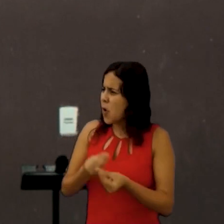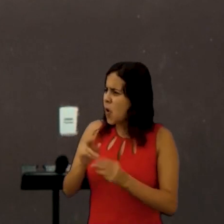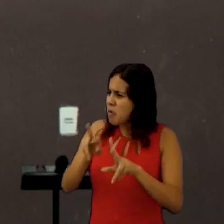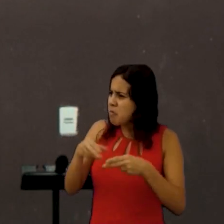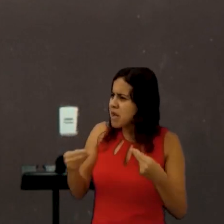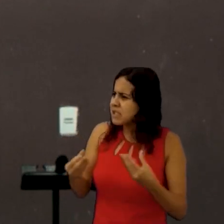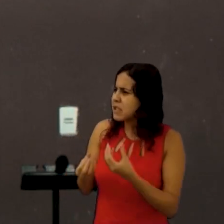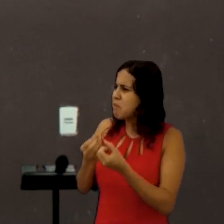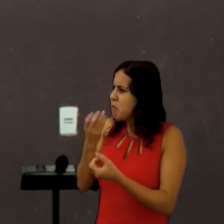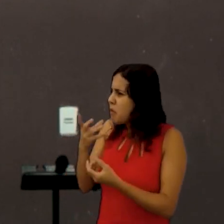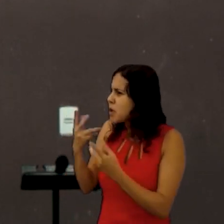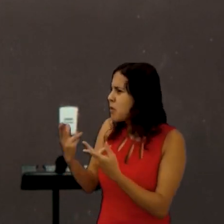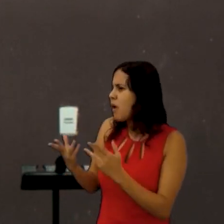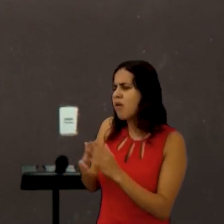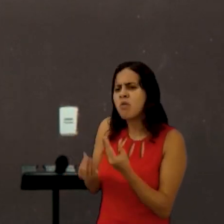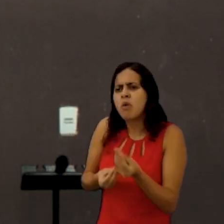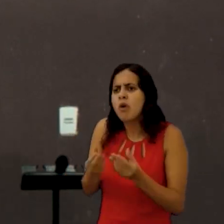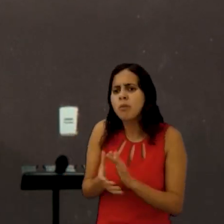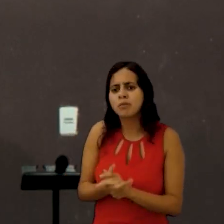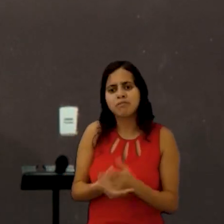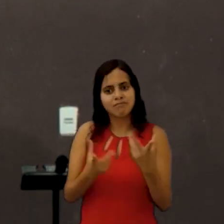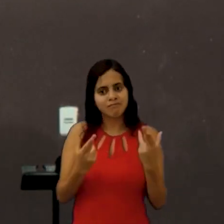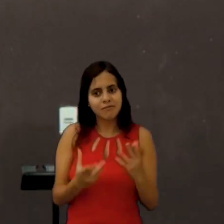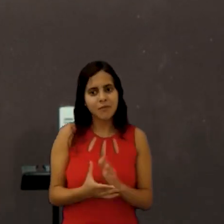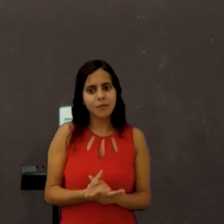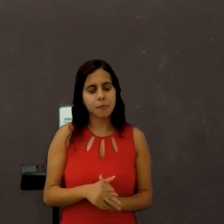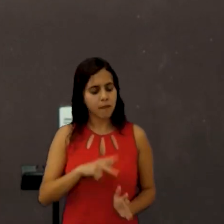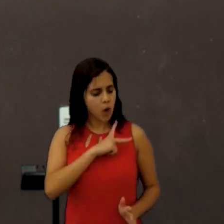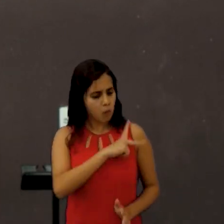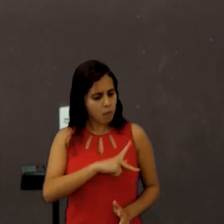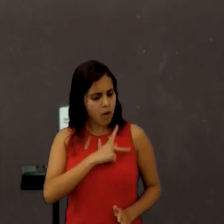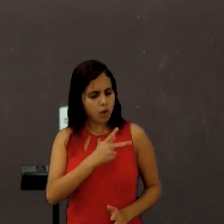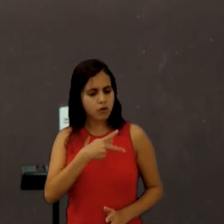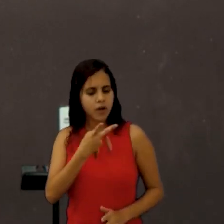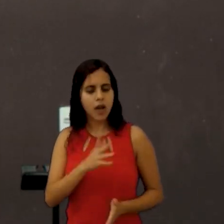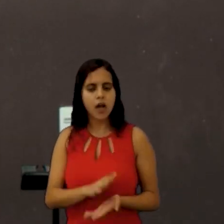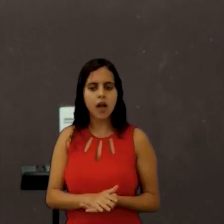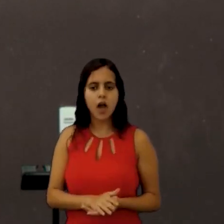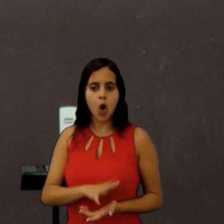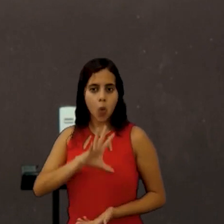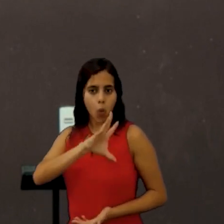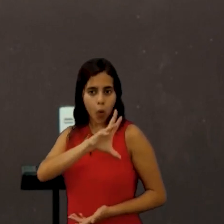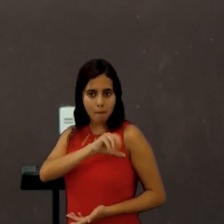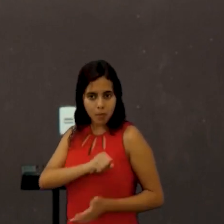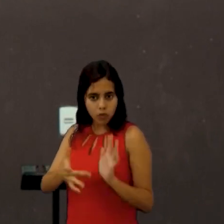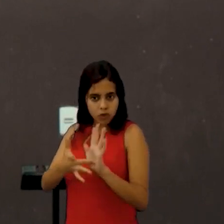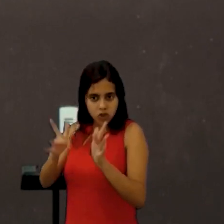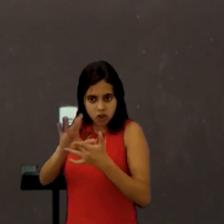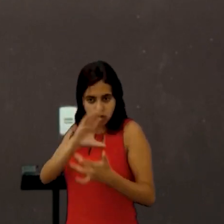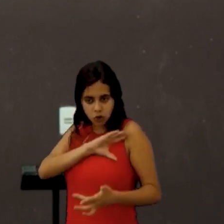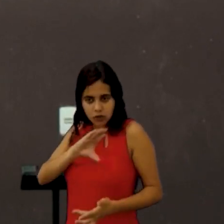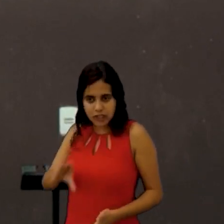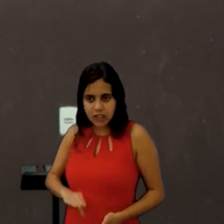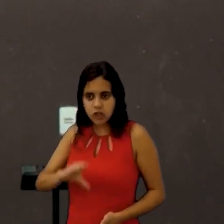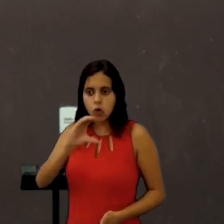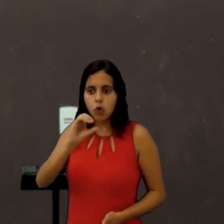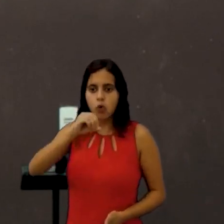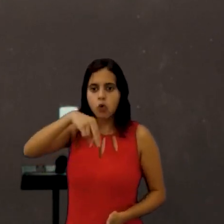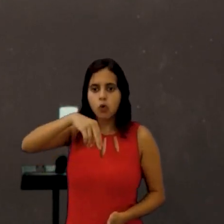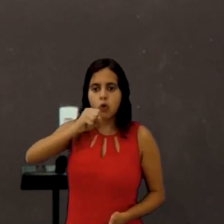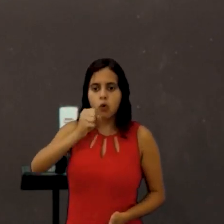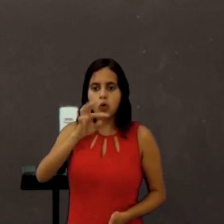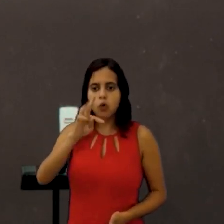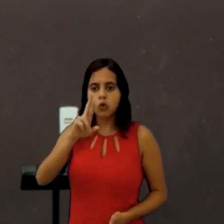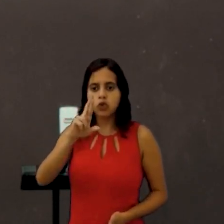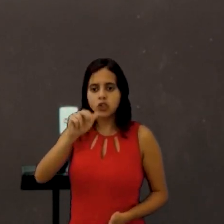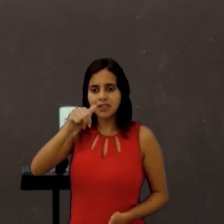pessoa? Pronto. Quando o apóstolo Paulo disse que o amor de Cristo nos constrange, eu lembro exatamente disso. O amor de Deus